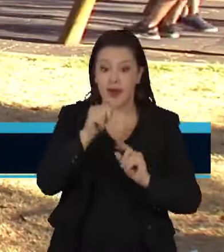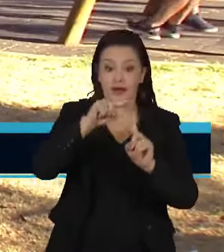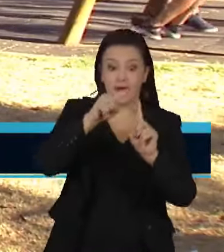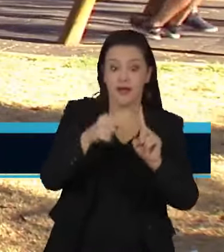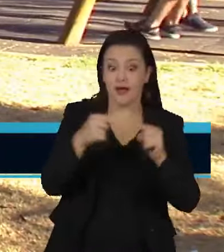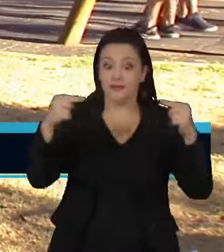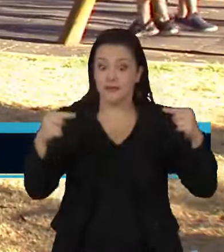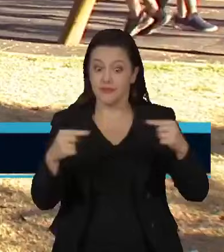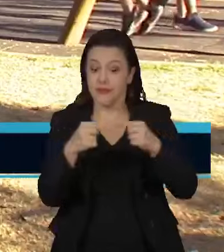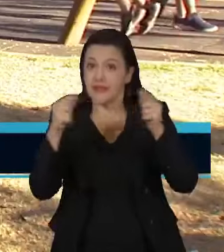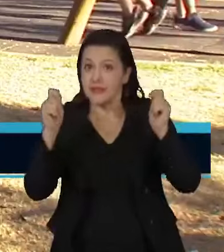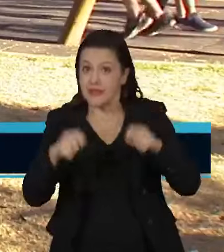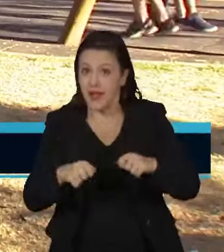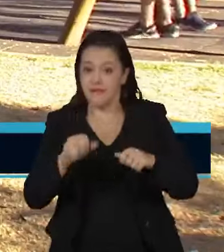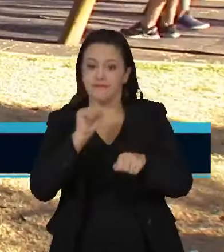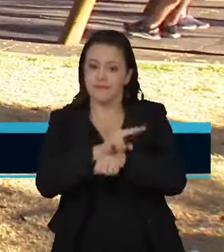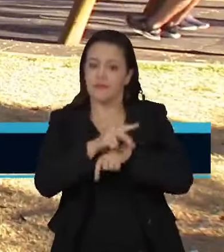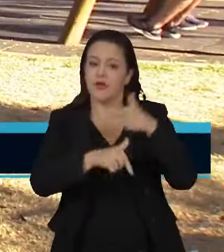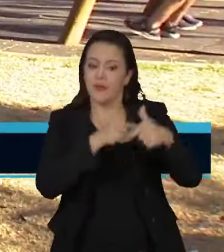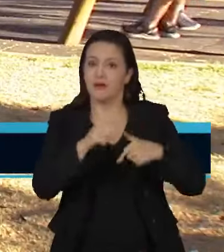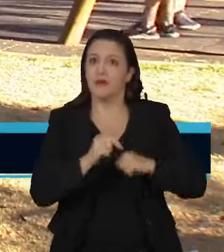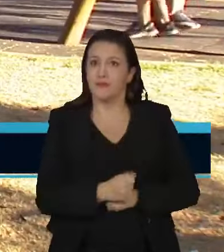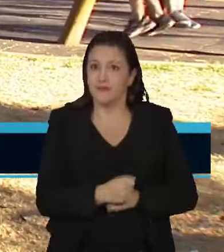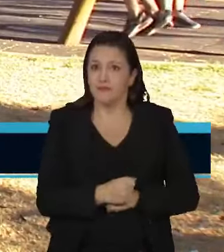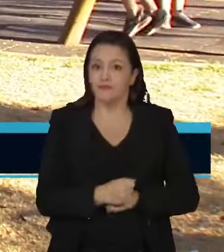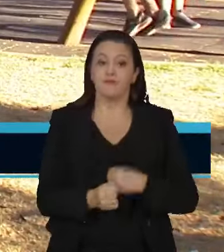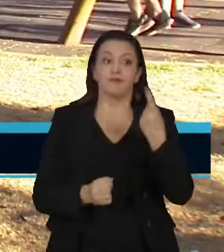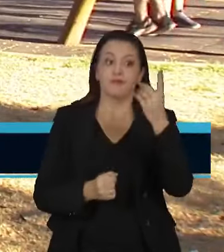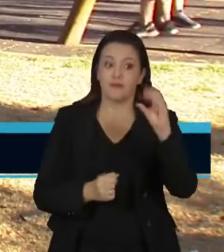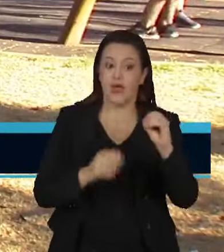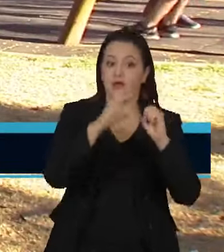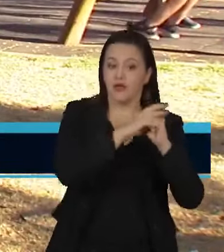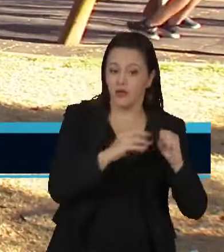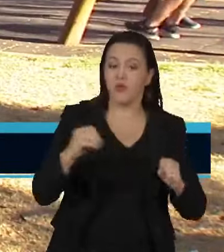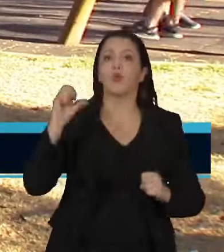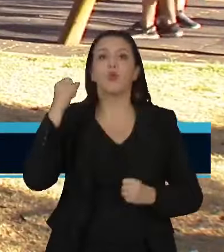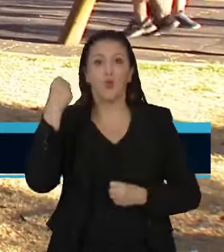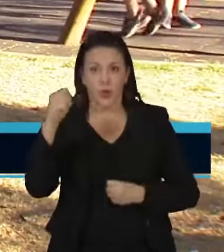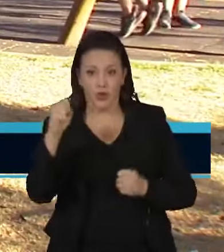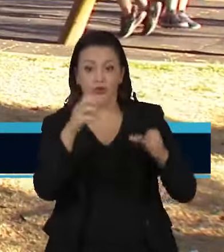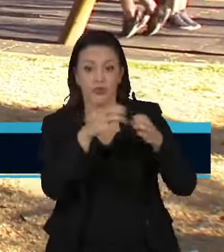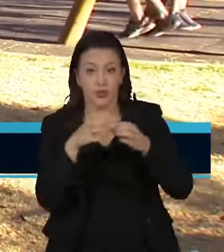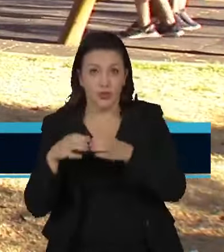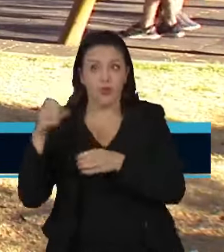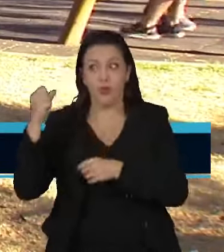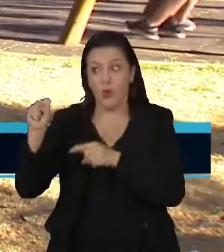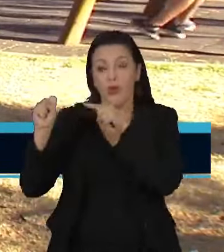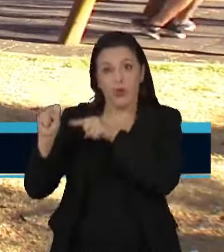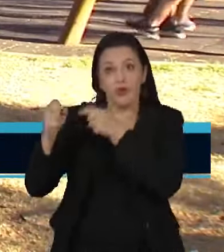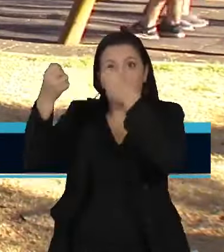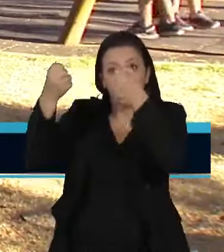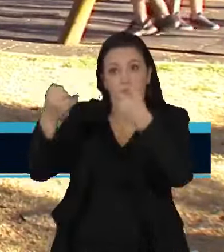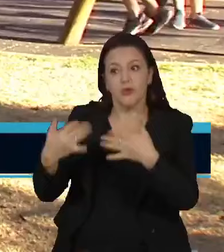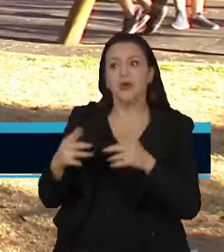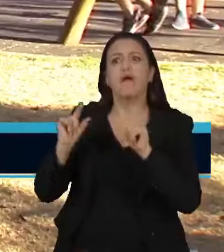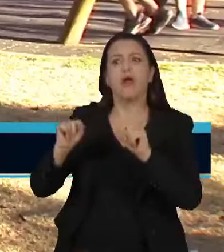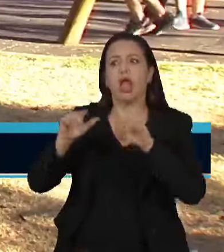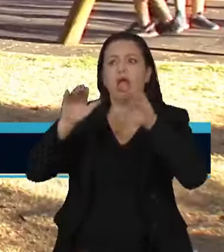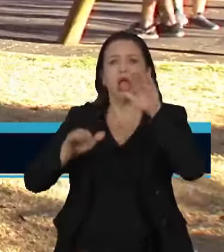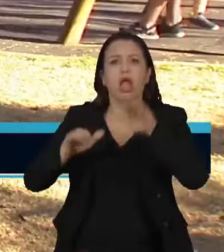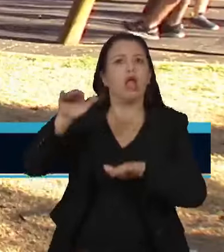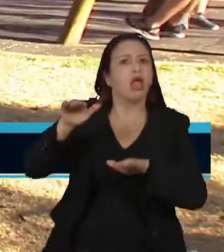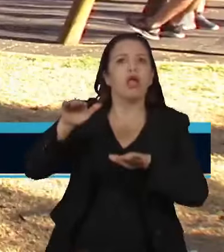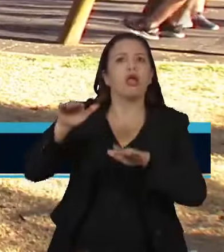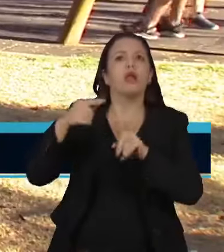empregada entre os homens oito a cada 10 estão trabalhando uma das explicações para esse desequilíbrio é